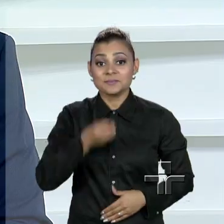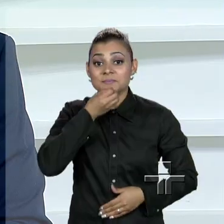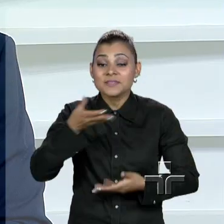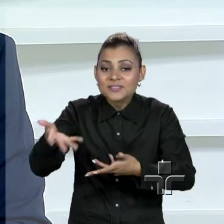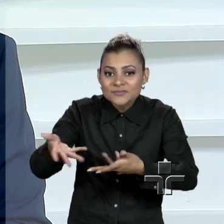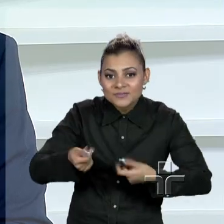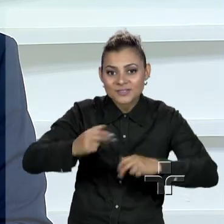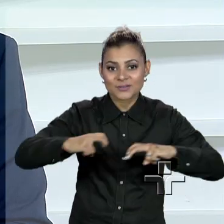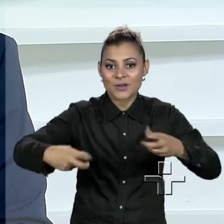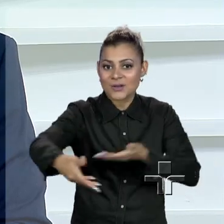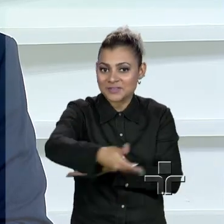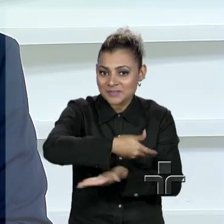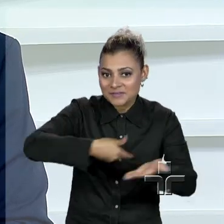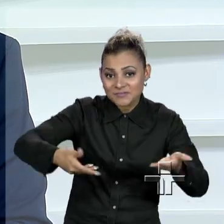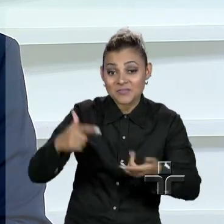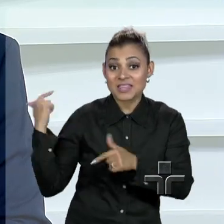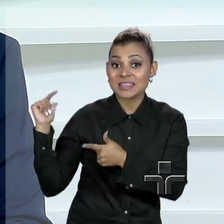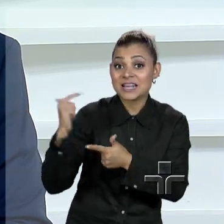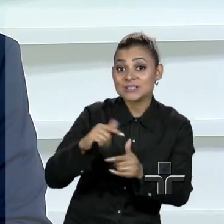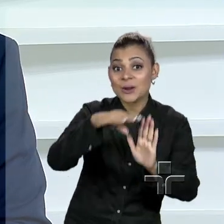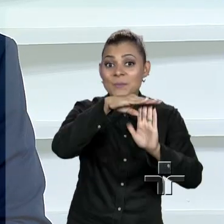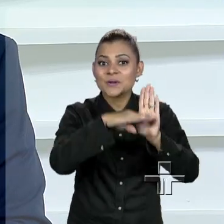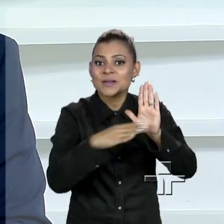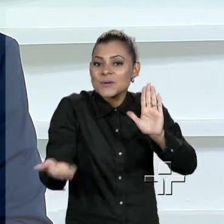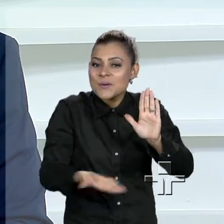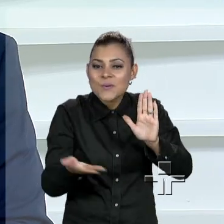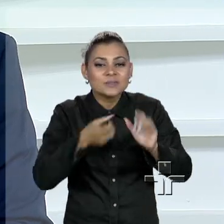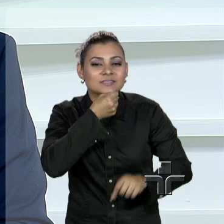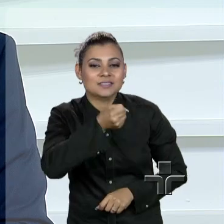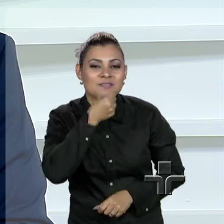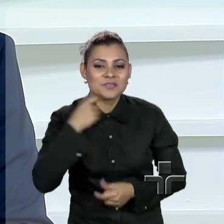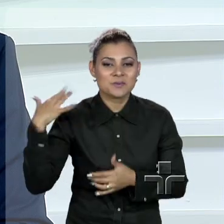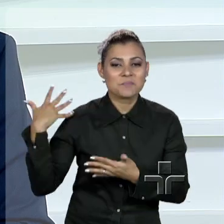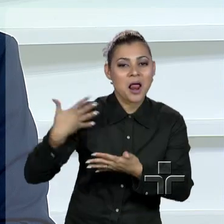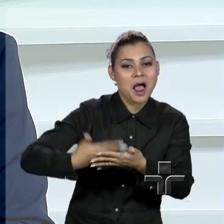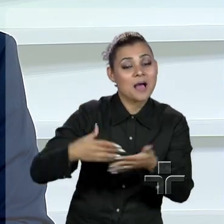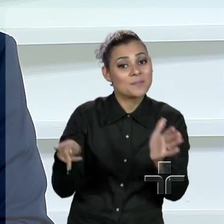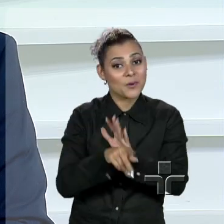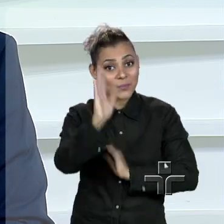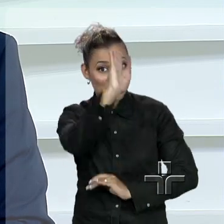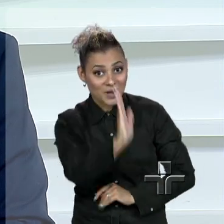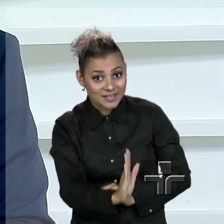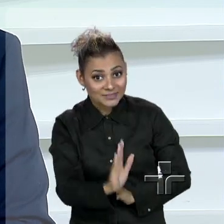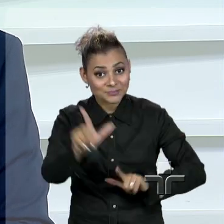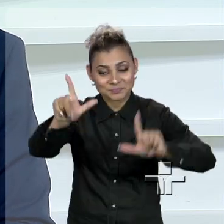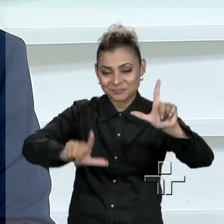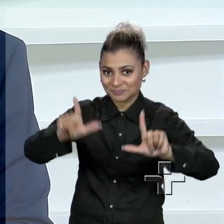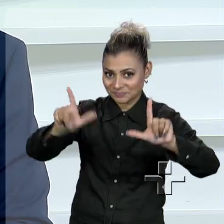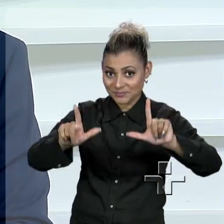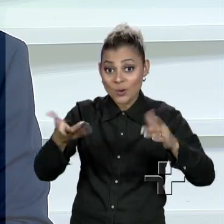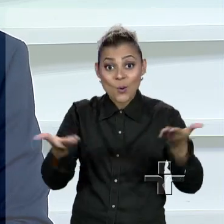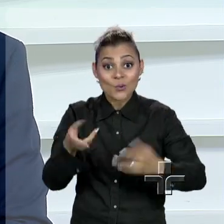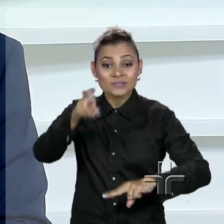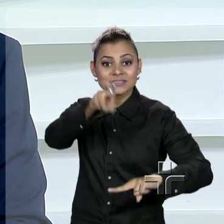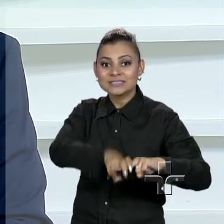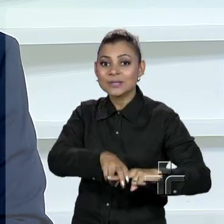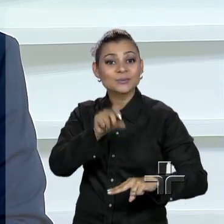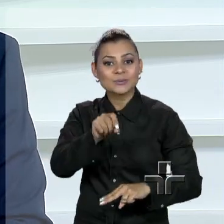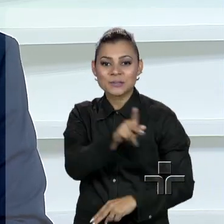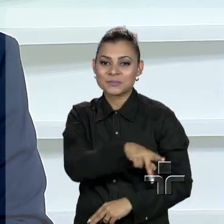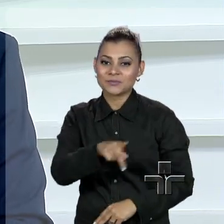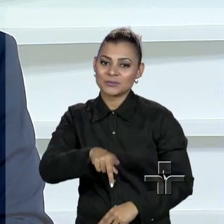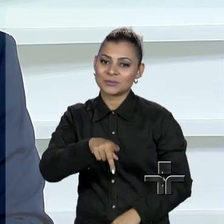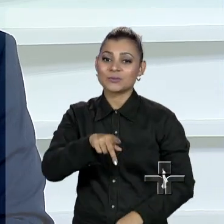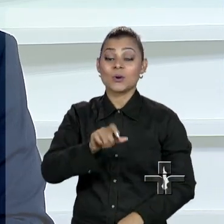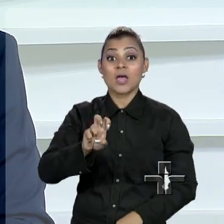Bem-vindos ao Roda Viva, o mais tradicional programa de entrevistas da TV brasileira. No centro da roda está o